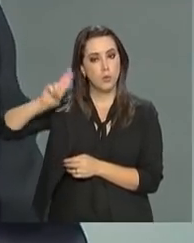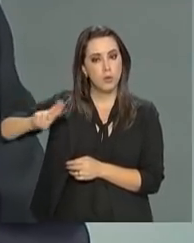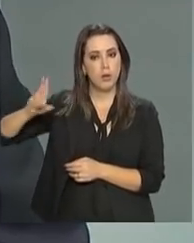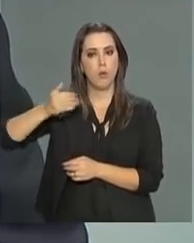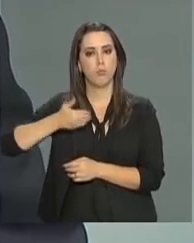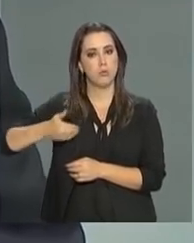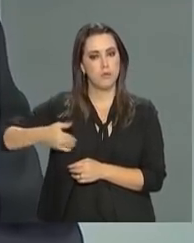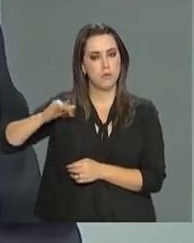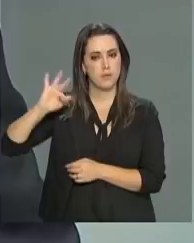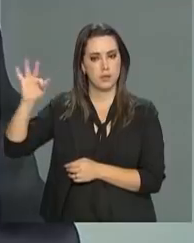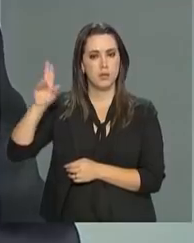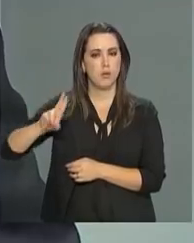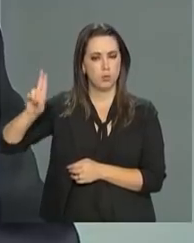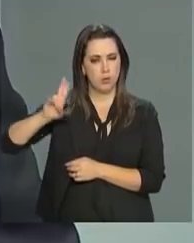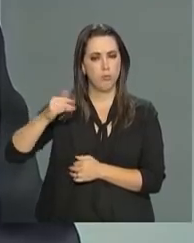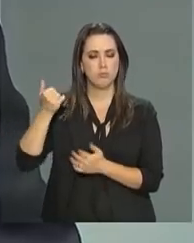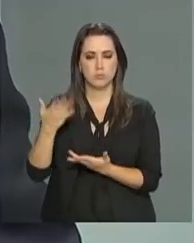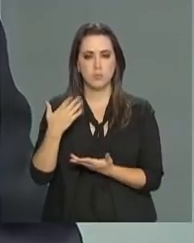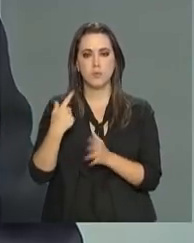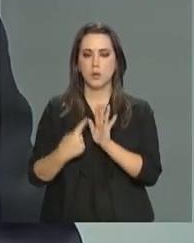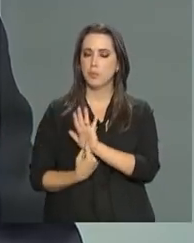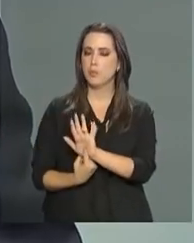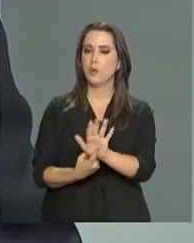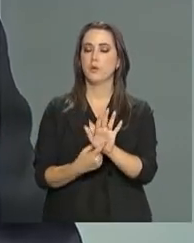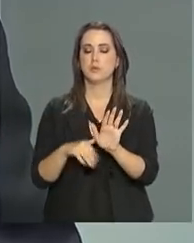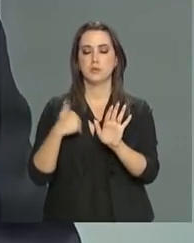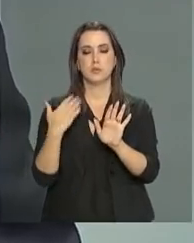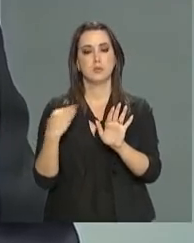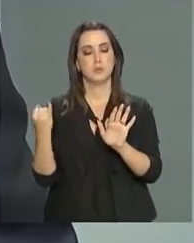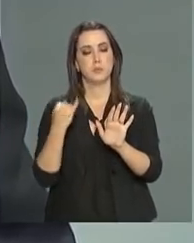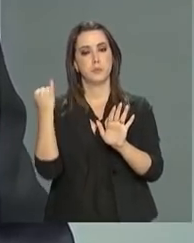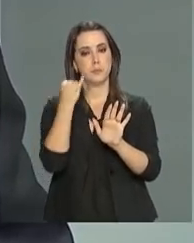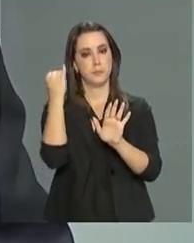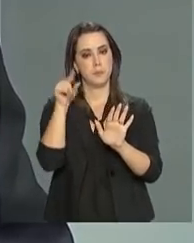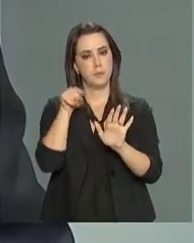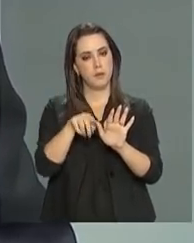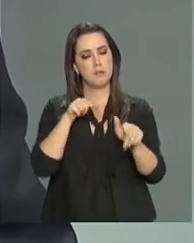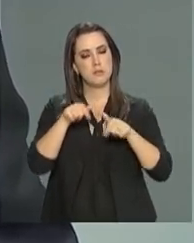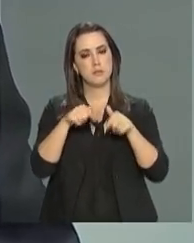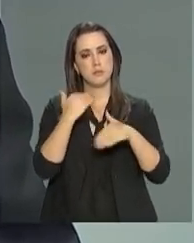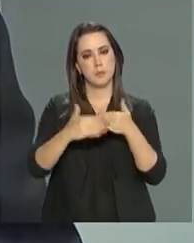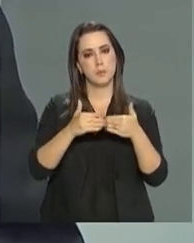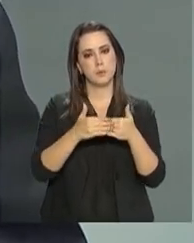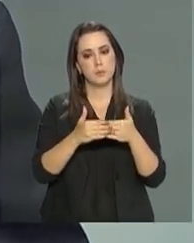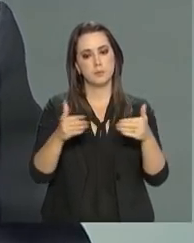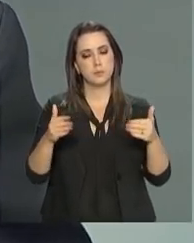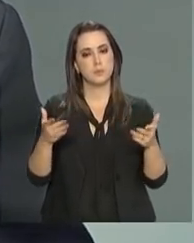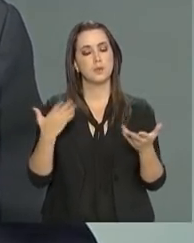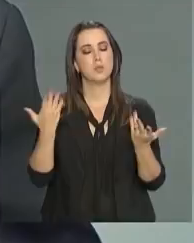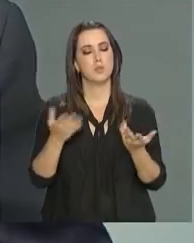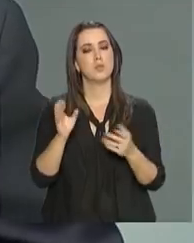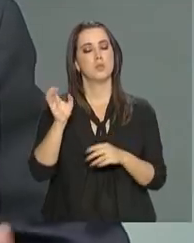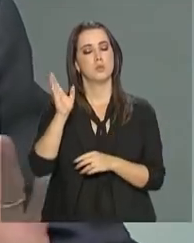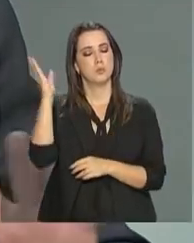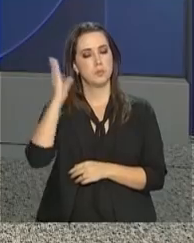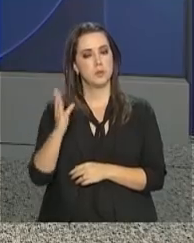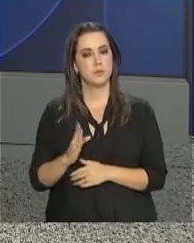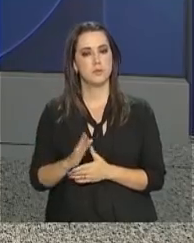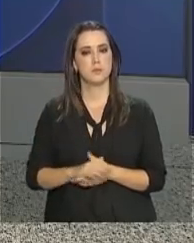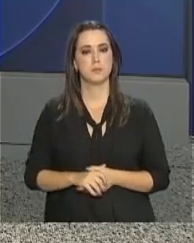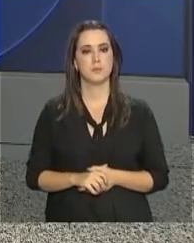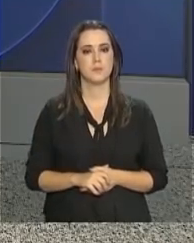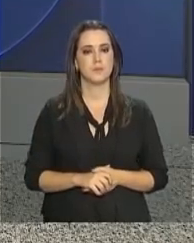revelando portanto a importância nesta atividade no estado brasileiro